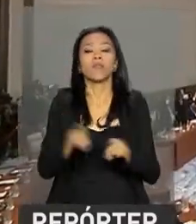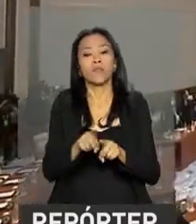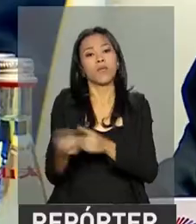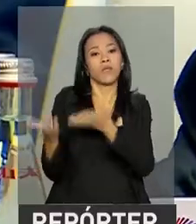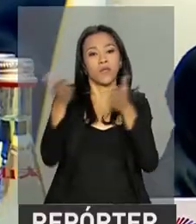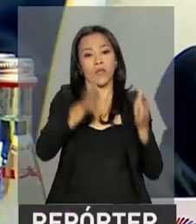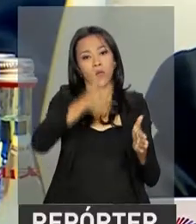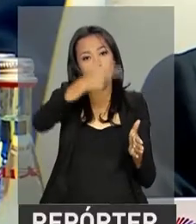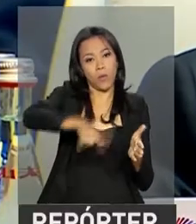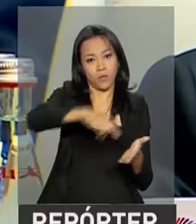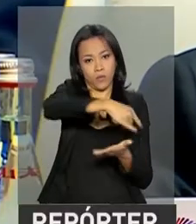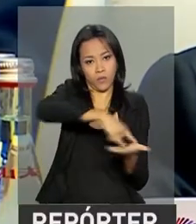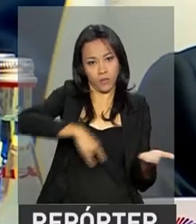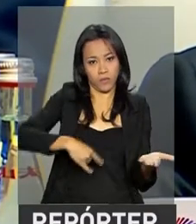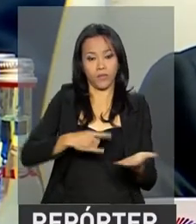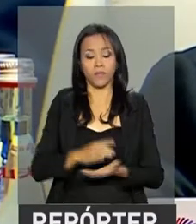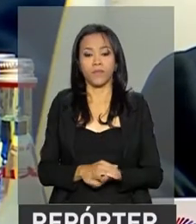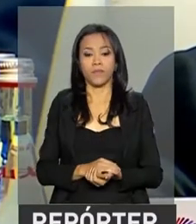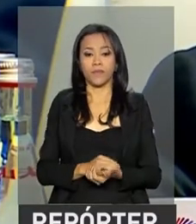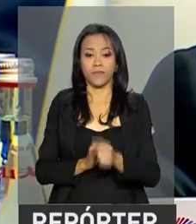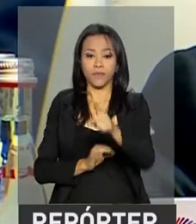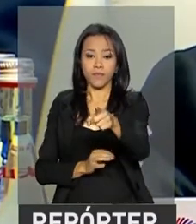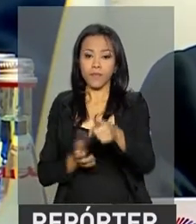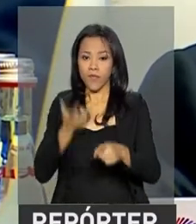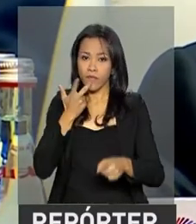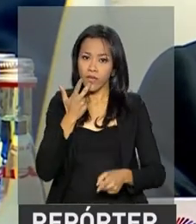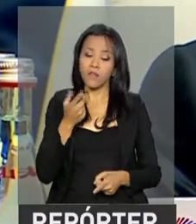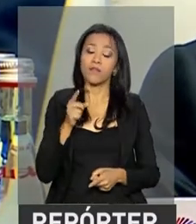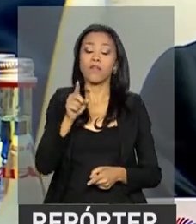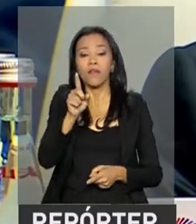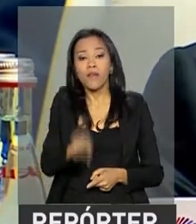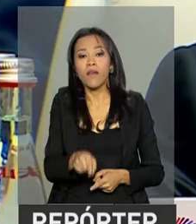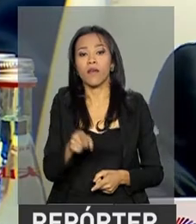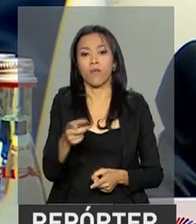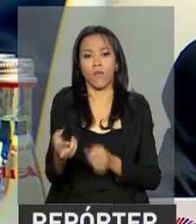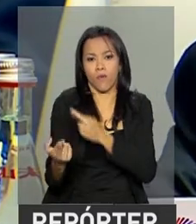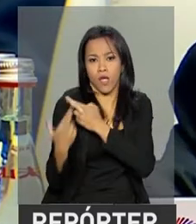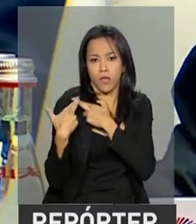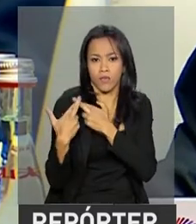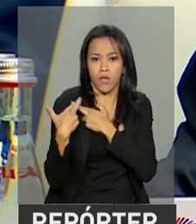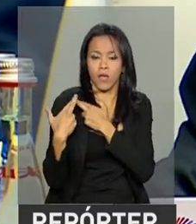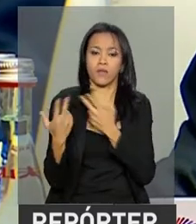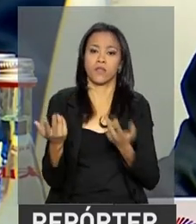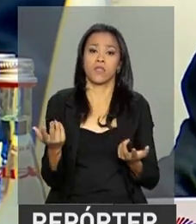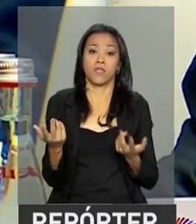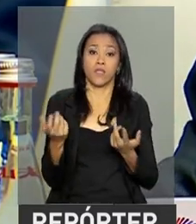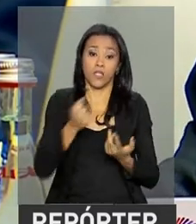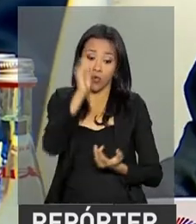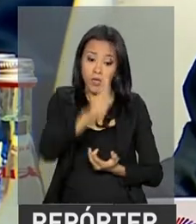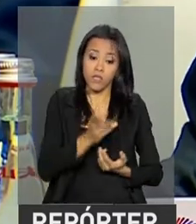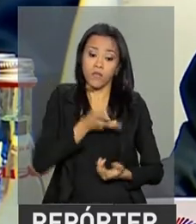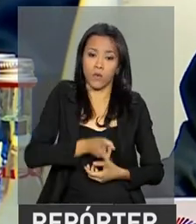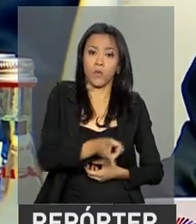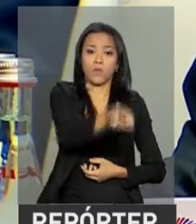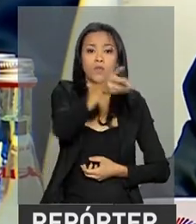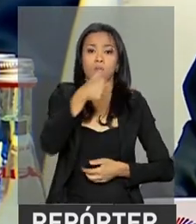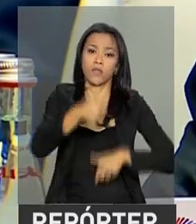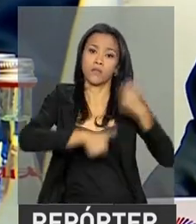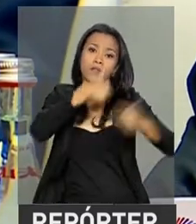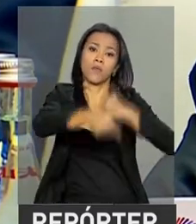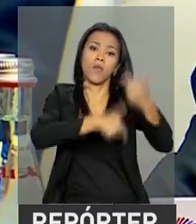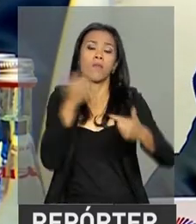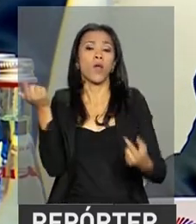Unidas. É dessa forma, com responsabilidade e abertura, que o Brasil continuará a trabalhar para alcançar